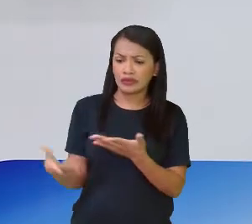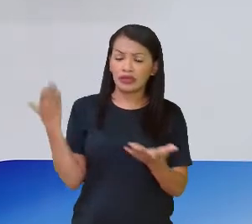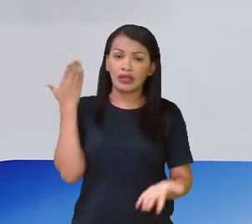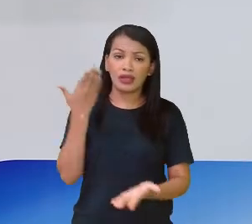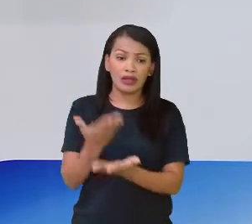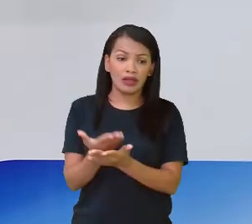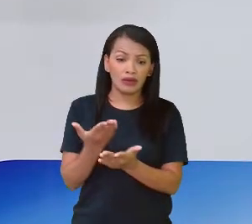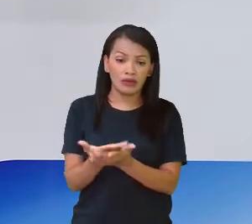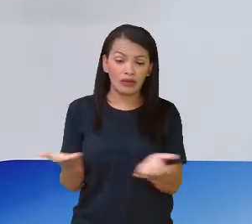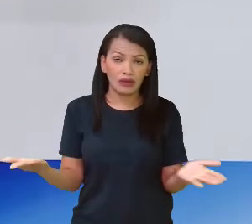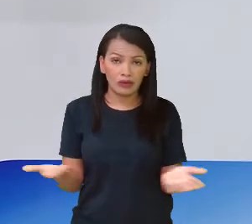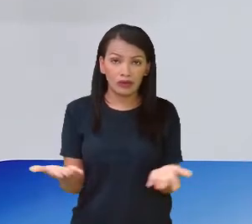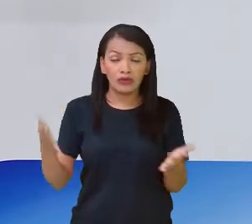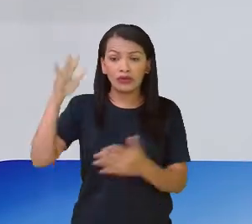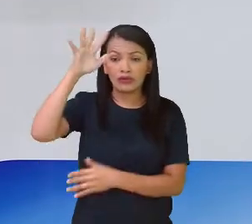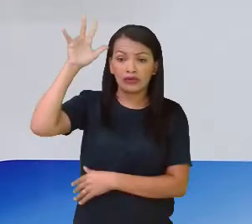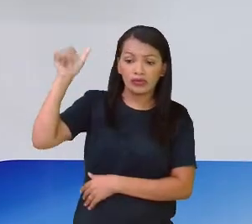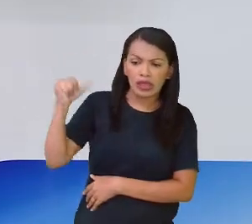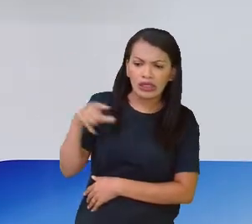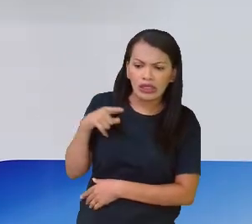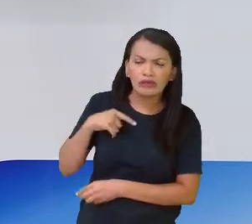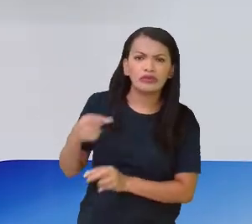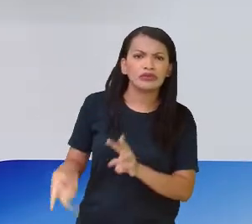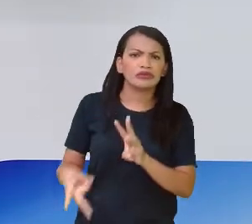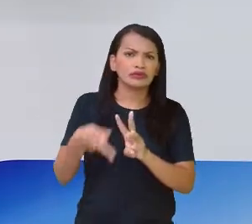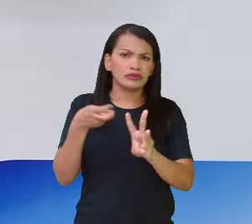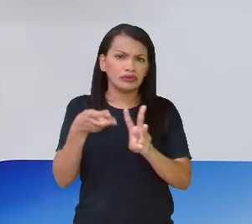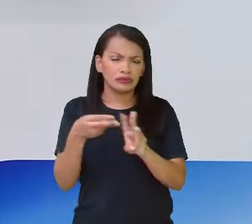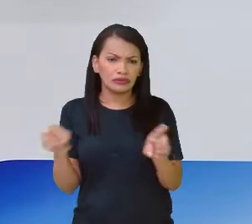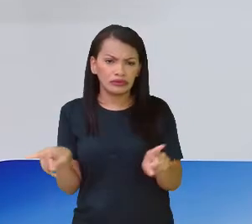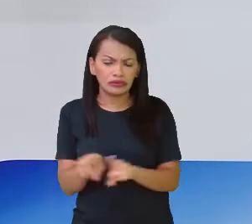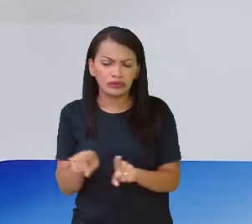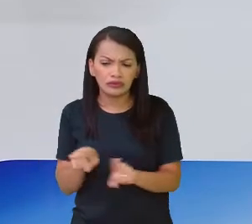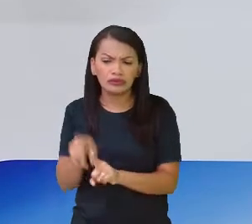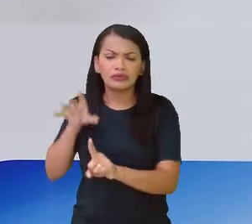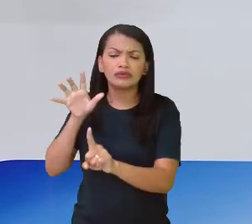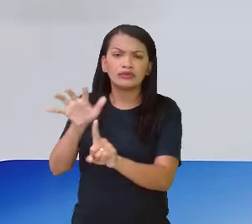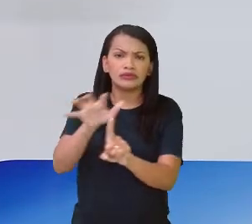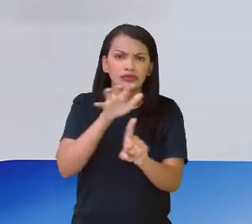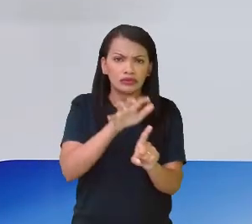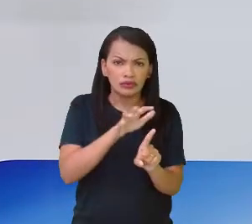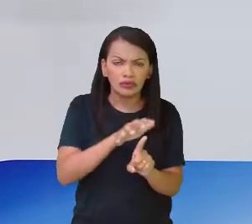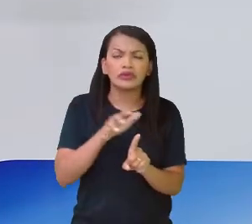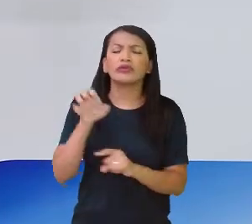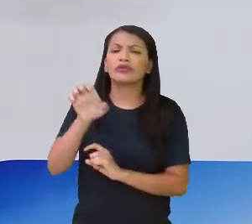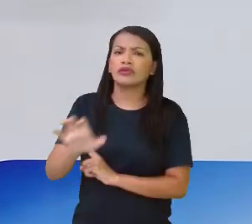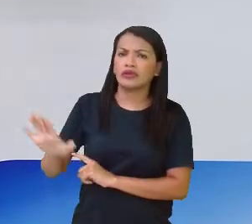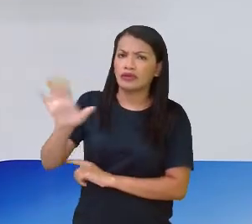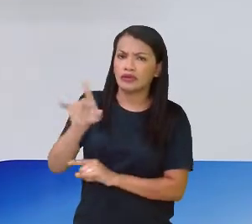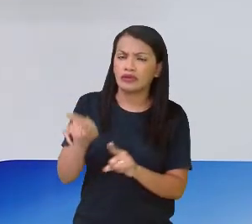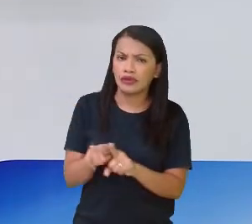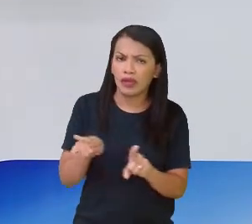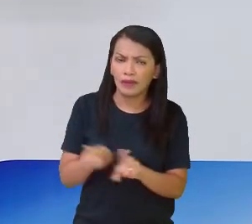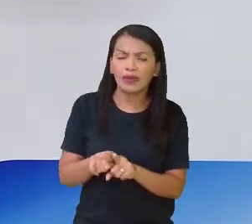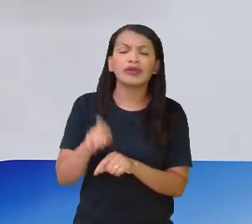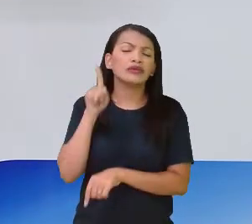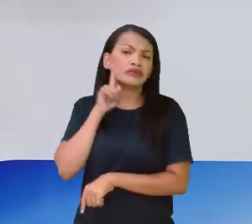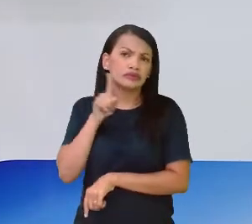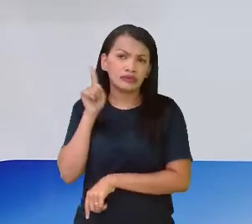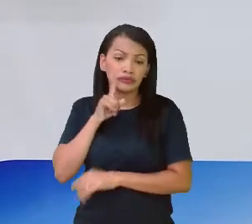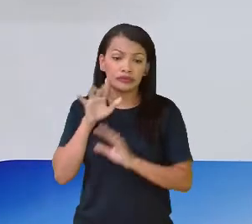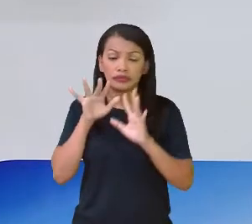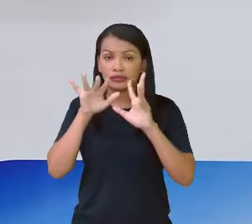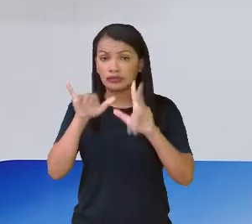hoje, falar da África, mas nós temos os indígenas, nós temos também influência da música europeia, da música americana, norte-americana,